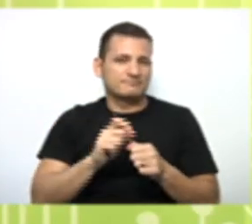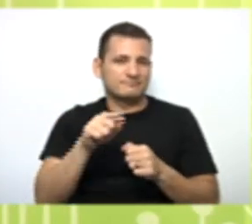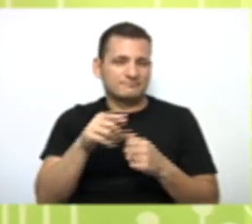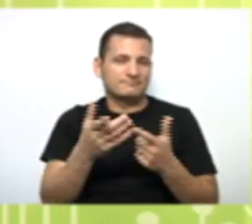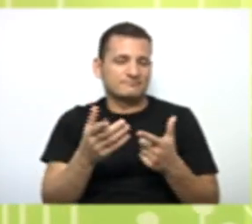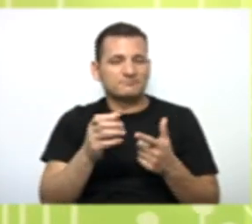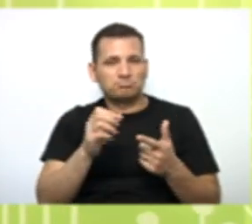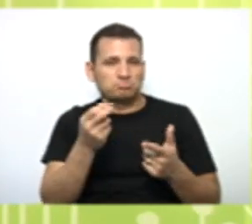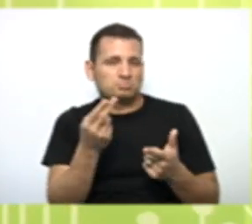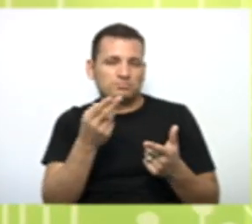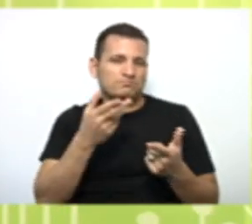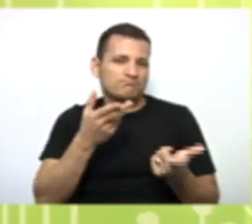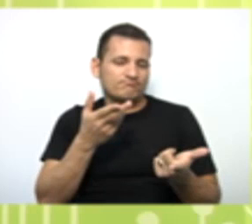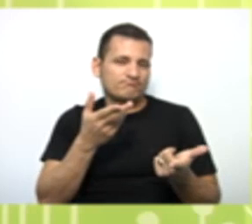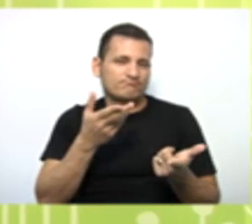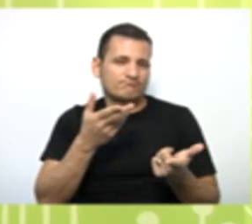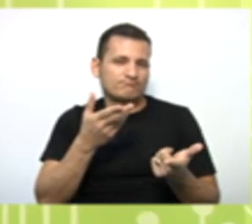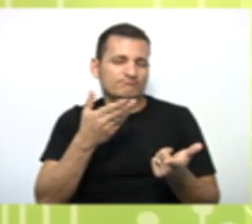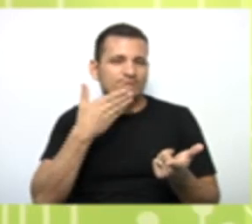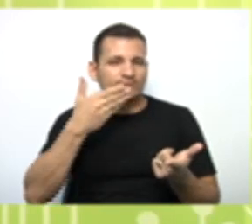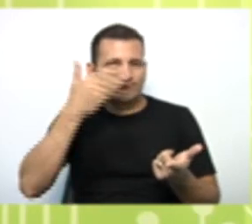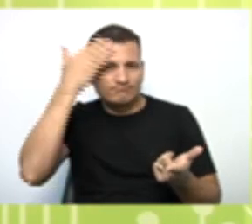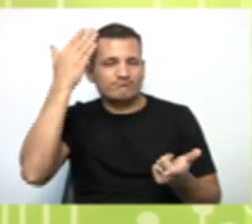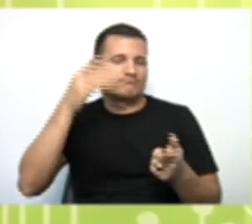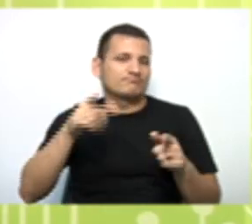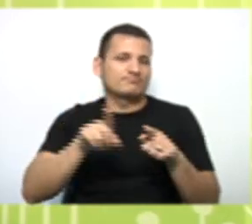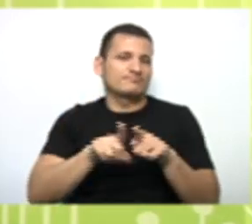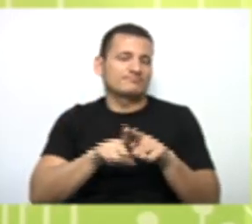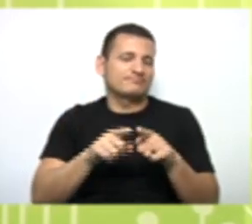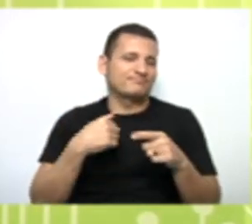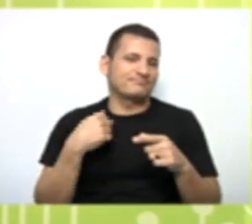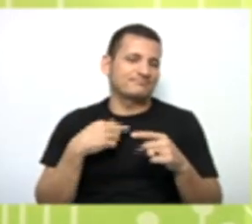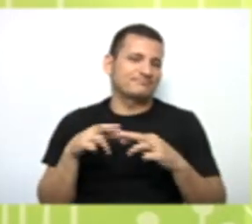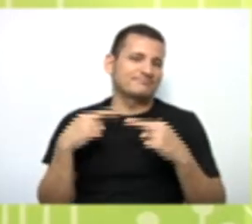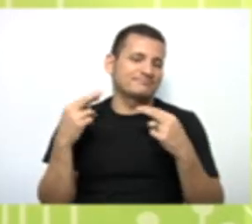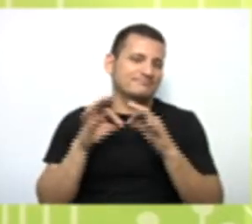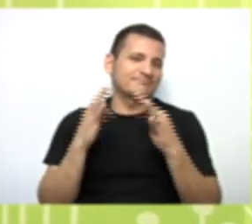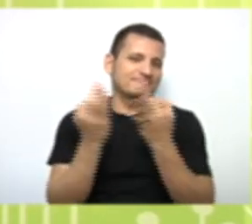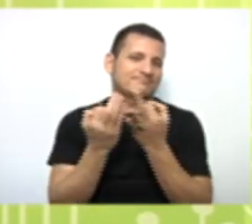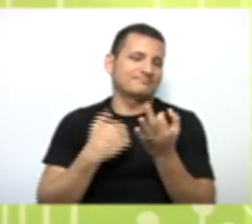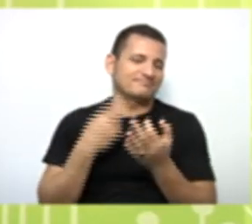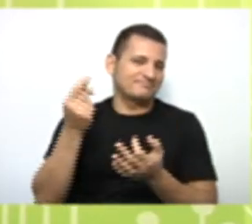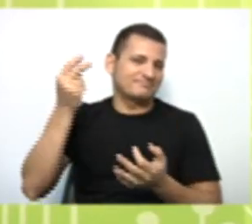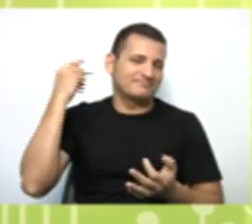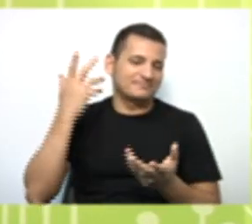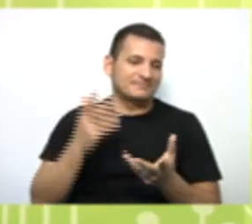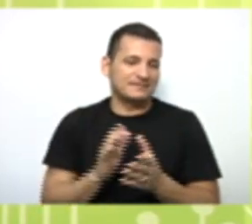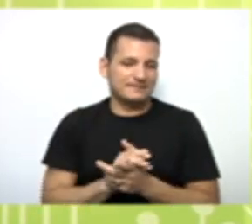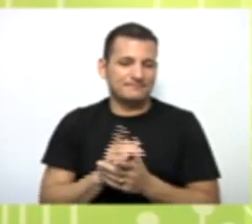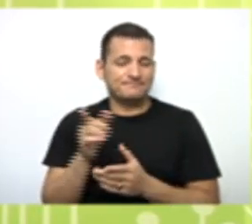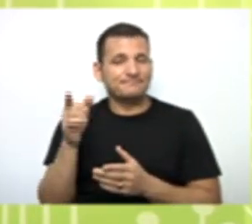Os árabes, eu acho, né? Os meus parentes aí, há muito tempo atrás. E eles